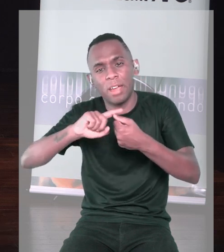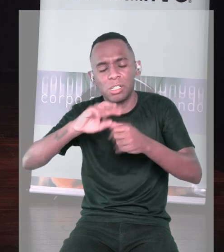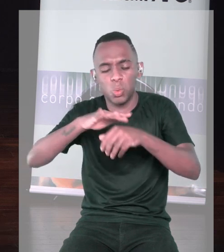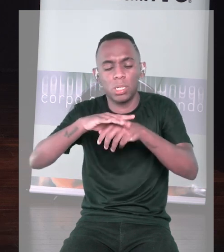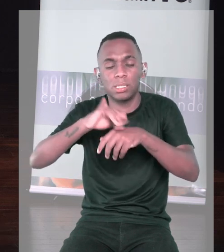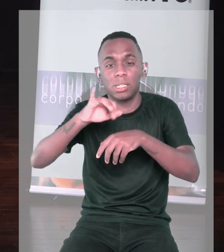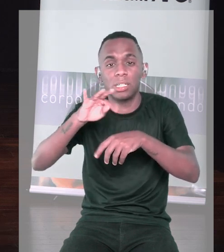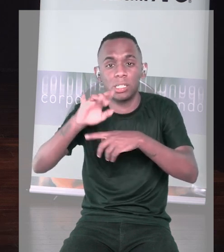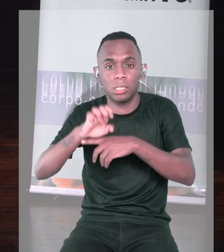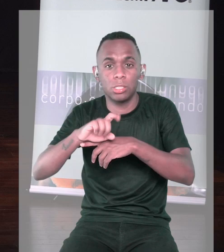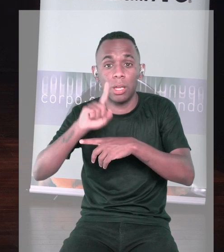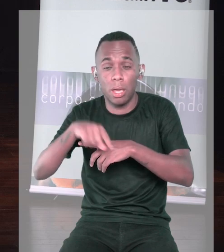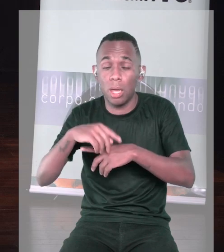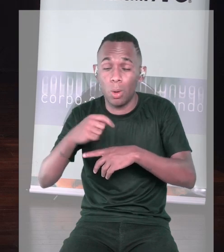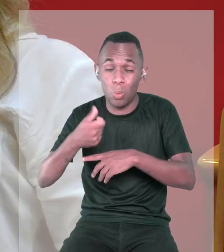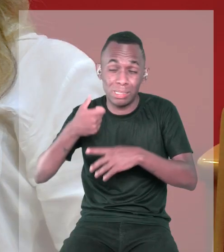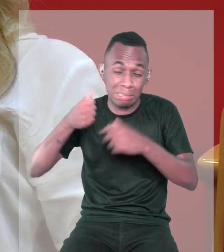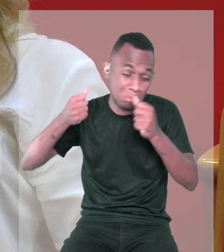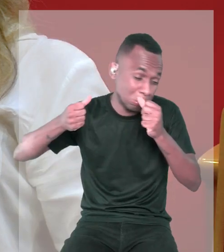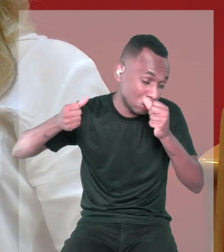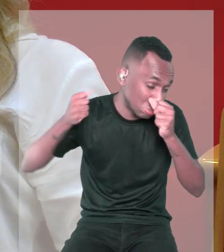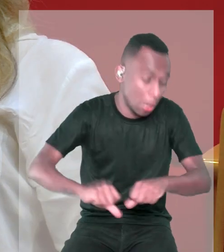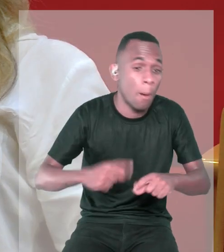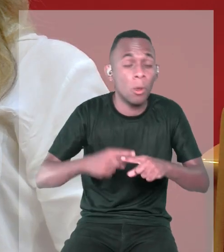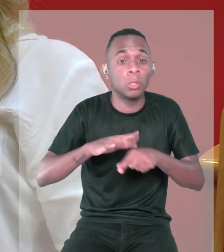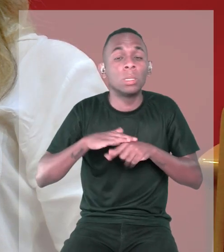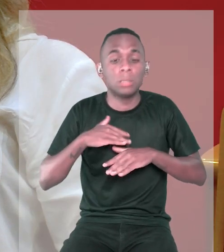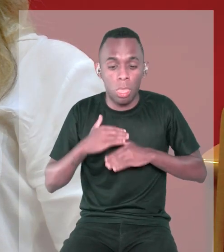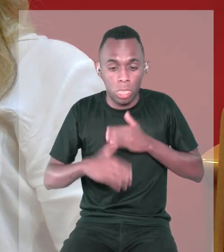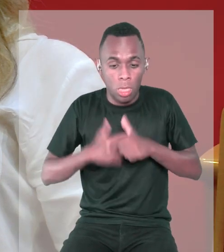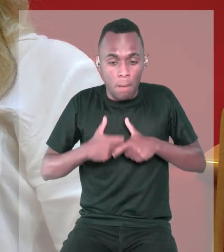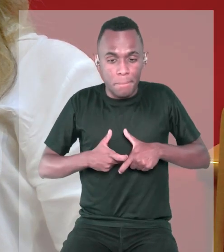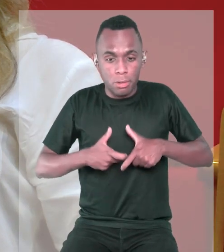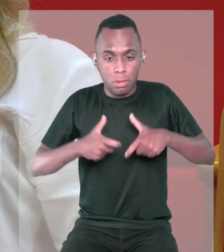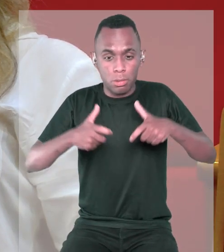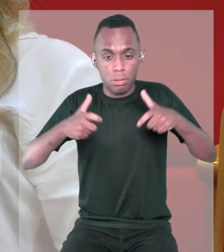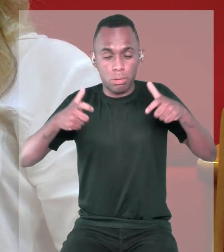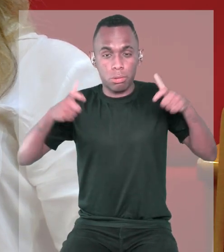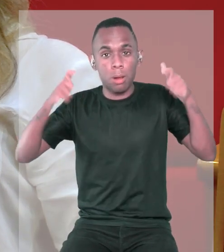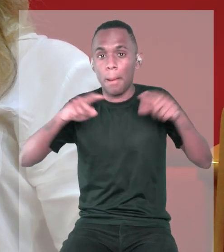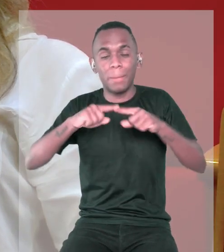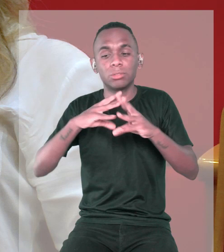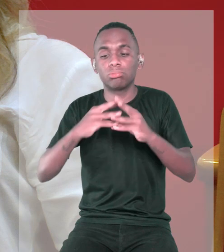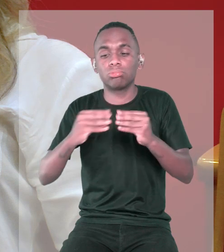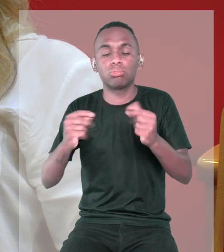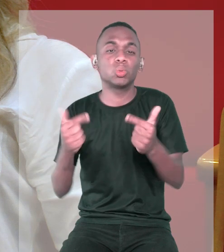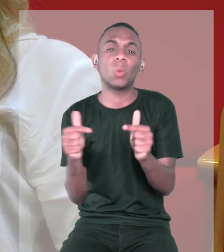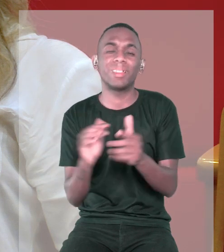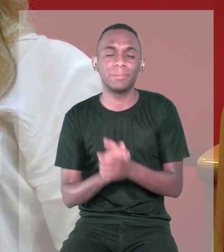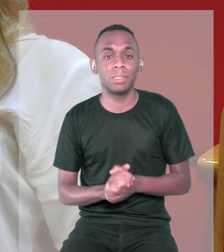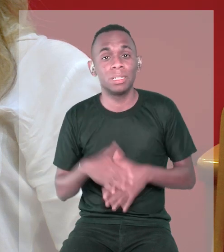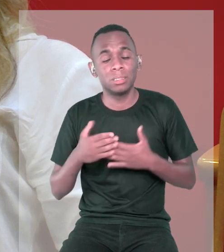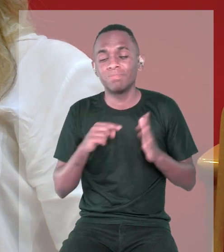doenças terminadas em ite, uma das piores, porque evolutiva e incurável. É